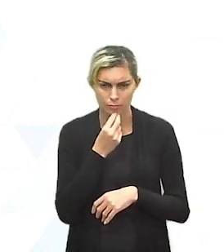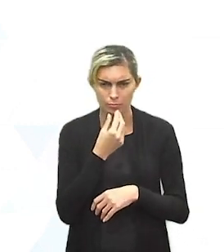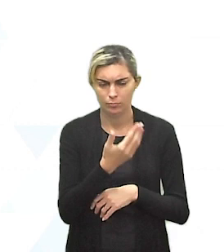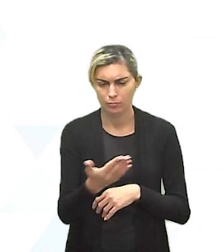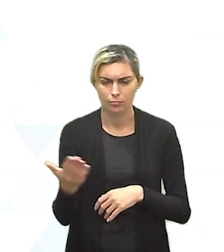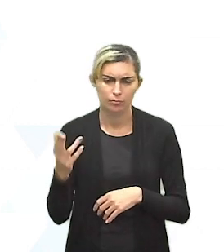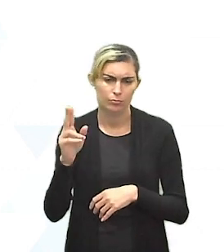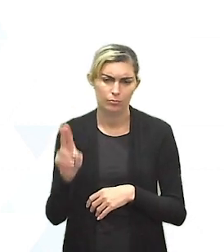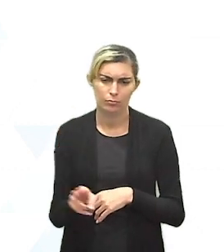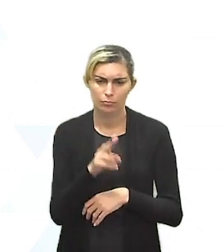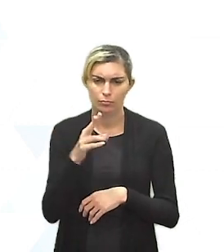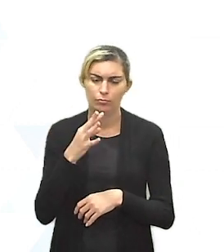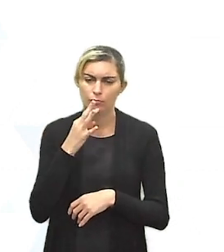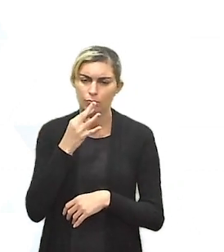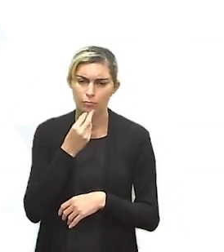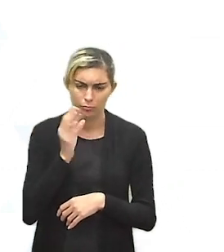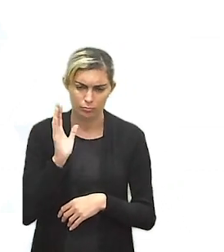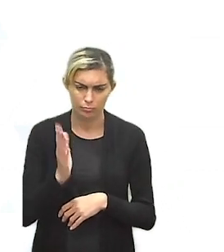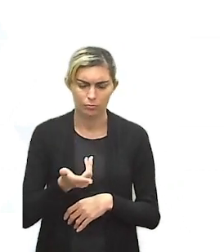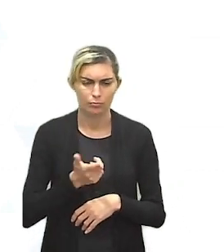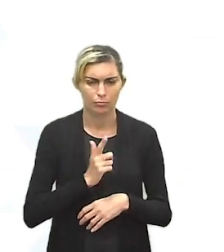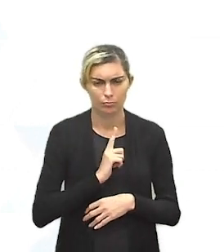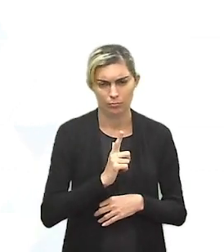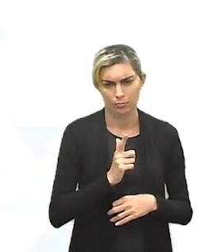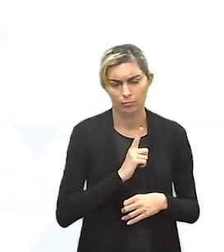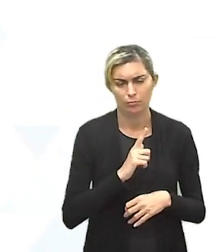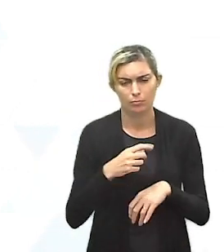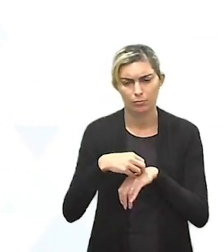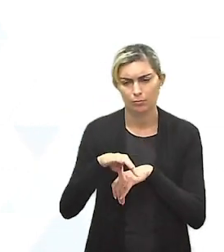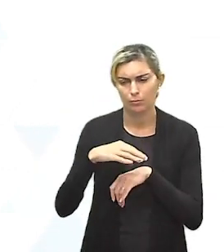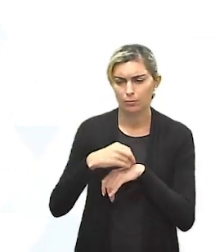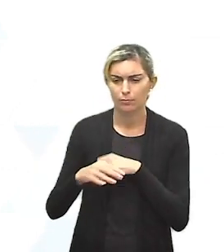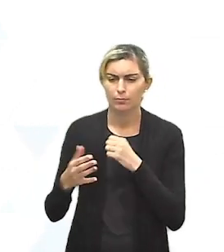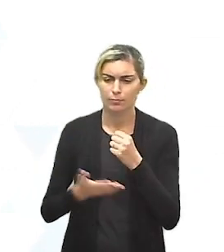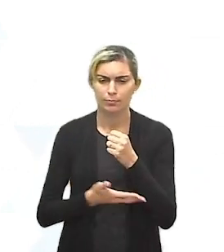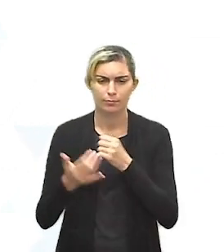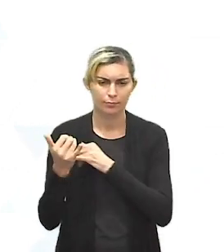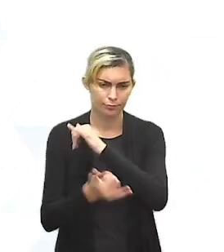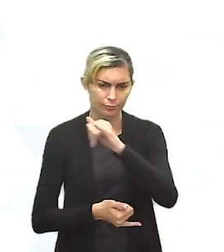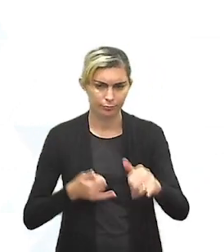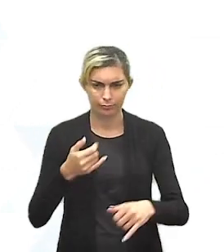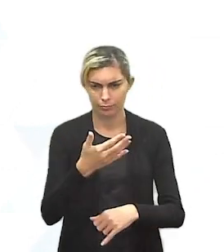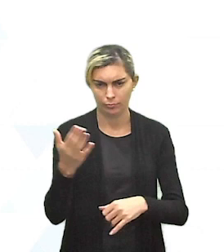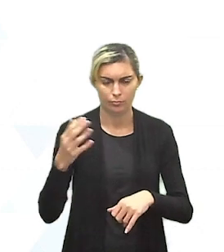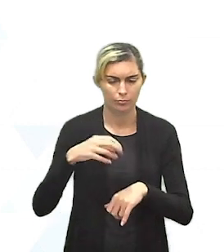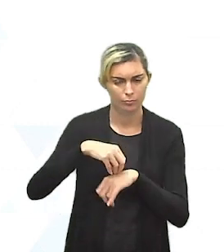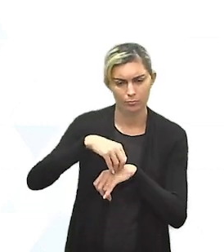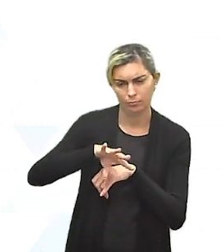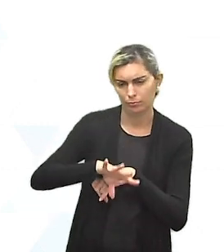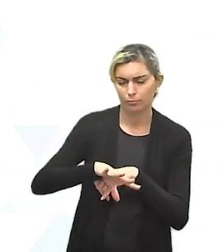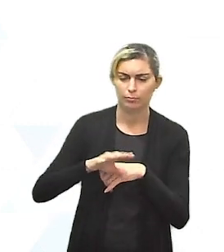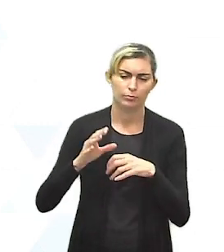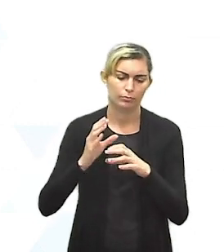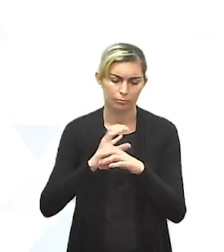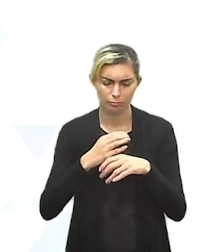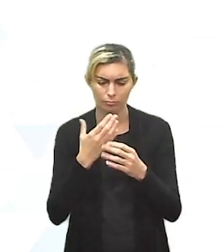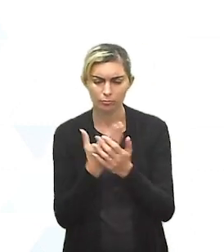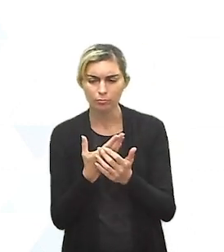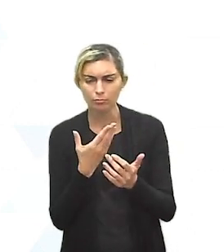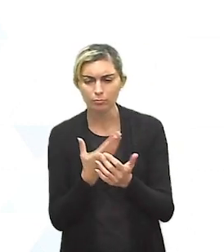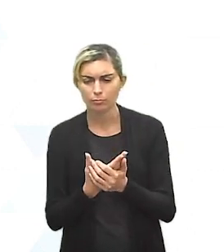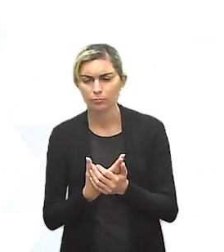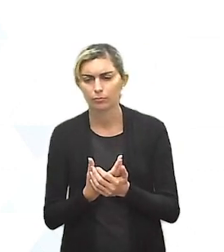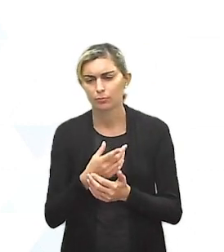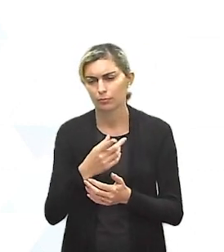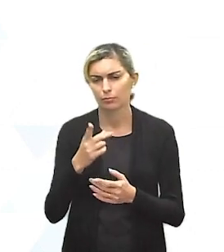utiliza do conhecimento que ele já detém e se baseia na informação que você trouxe de um laboratório para poder fechar o